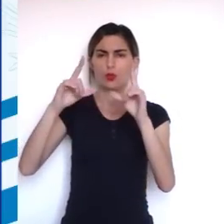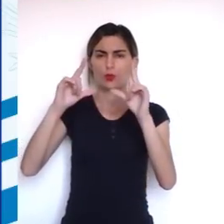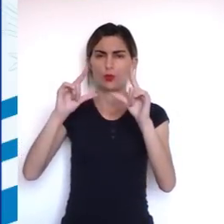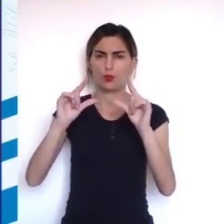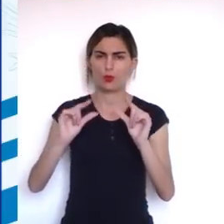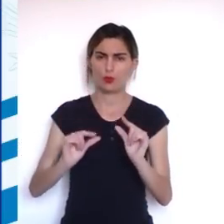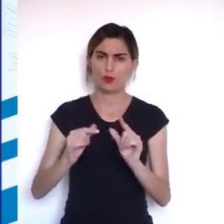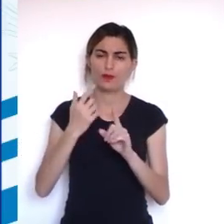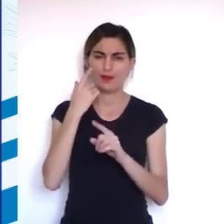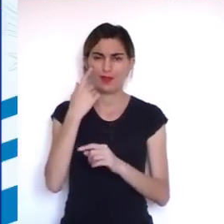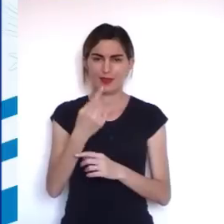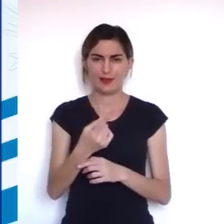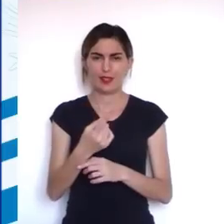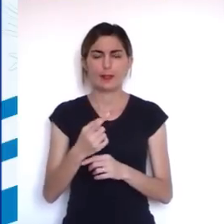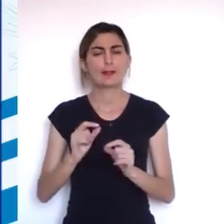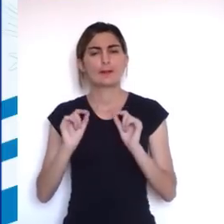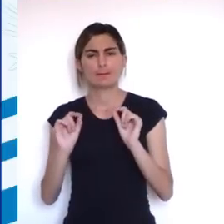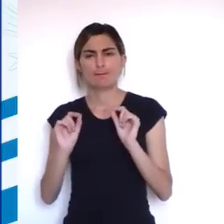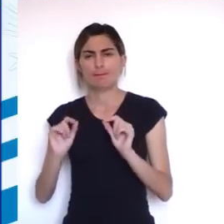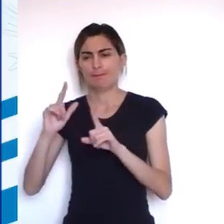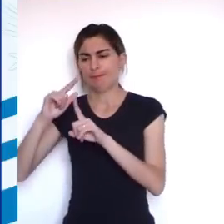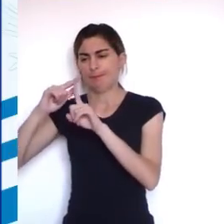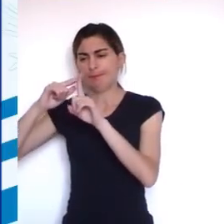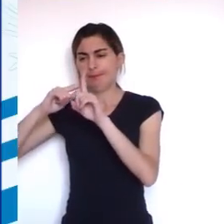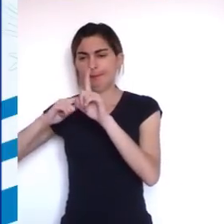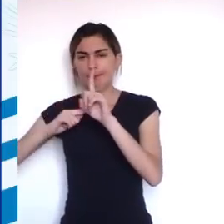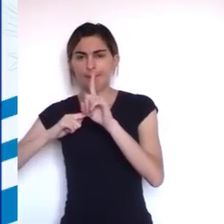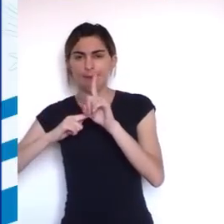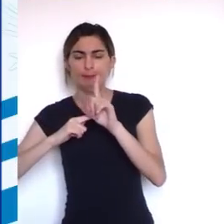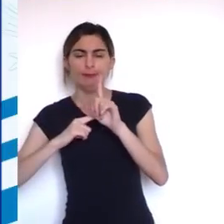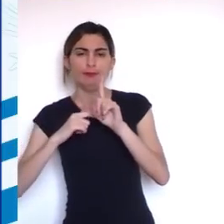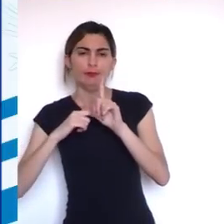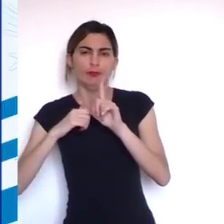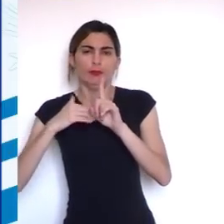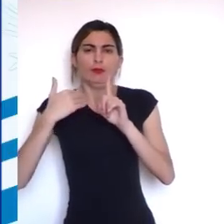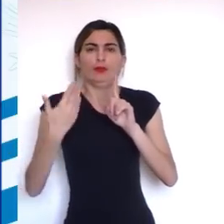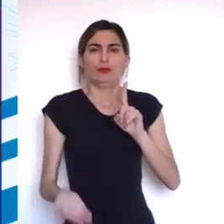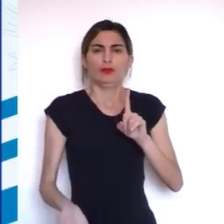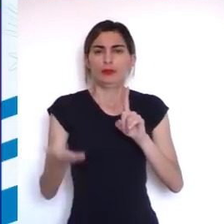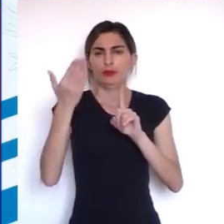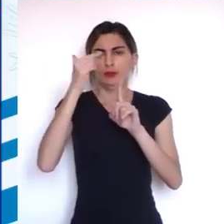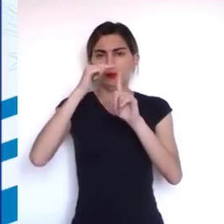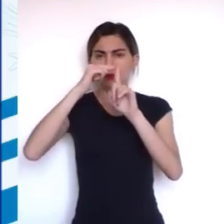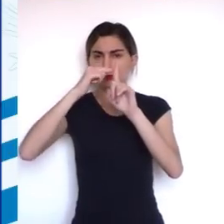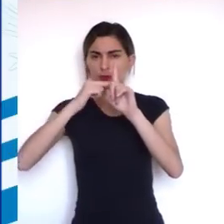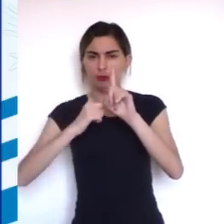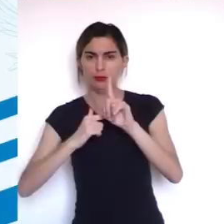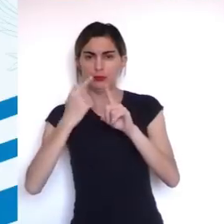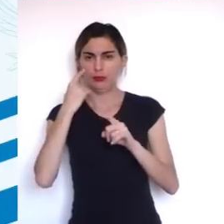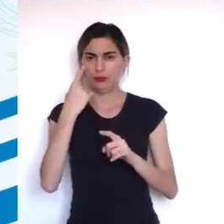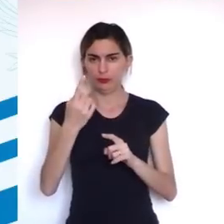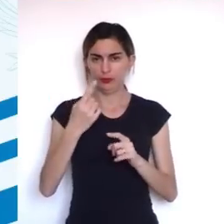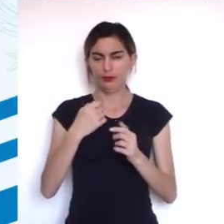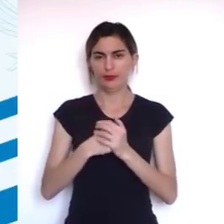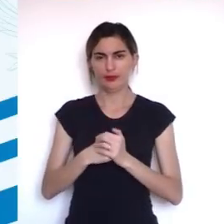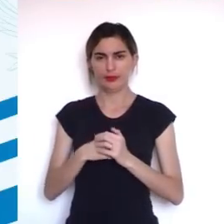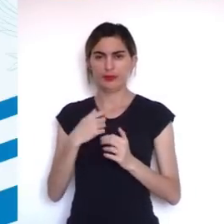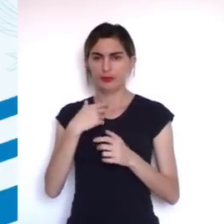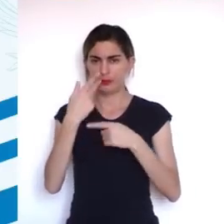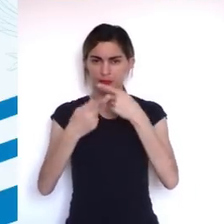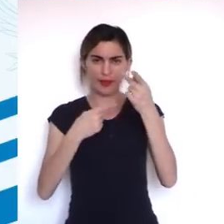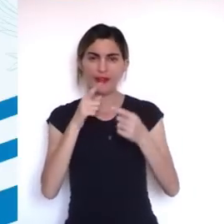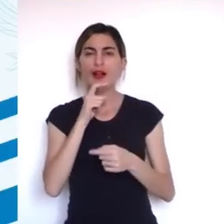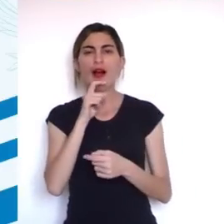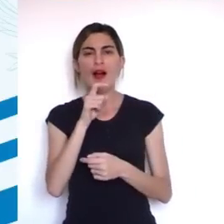de subir, né? E o que é de menor temperatura tem a tendência de descer. E nisso, quando se vai